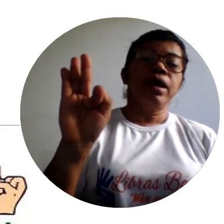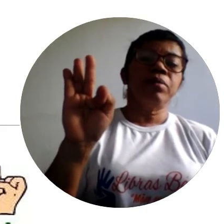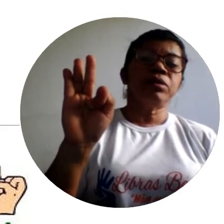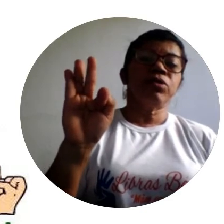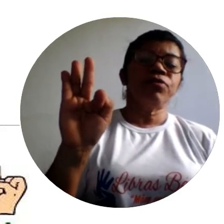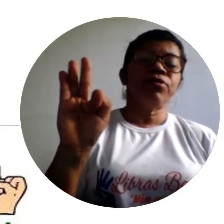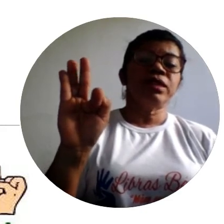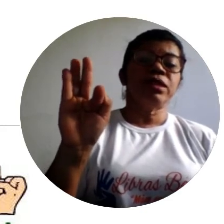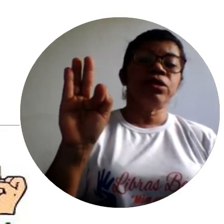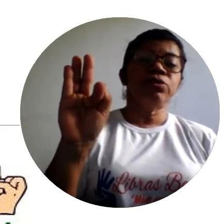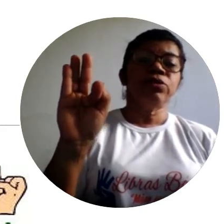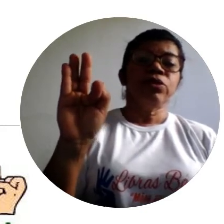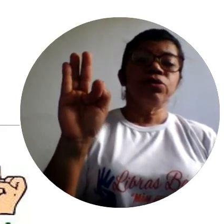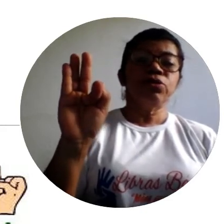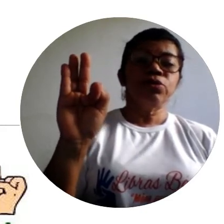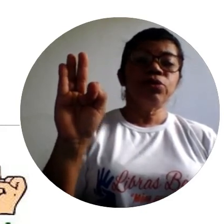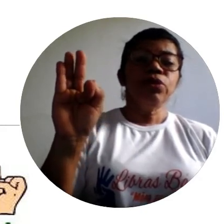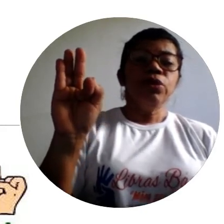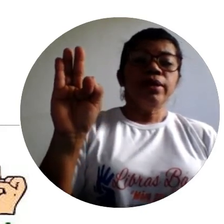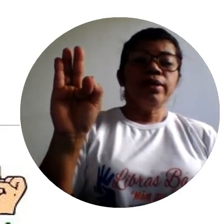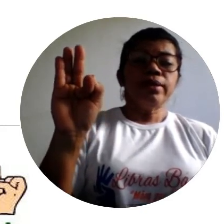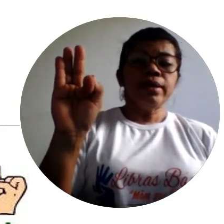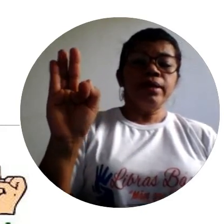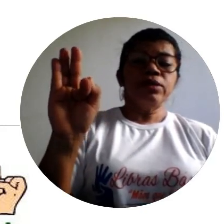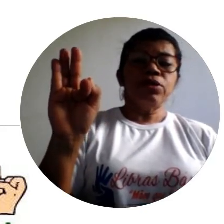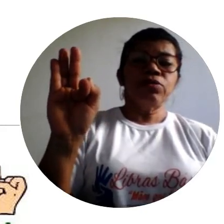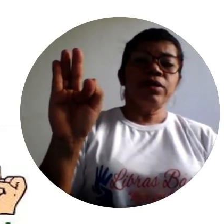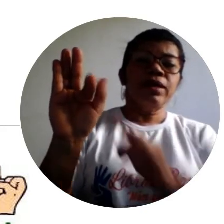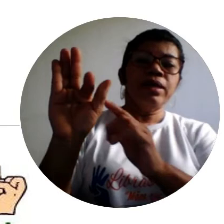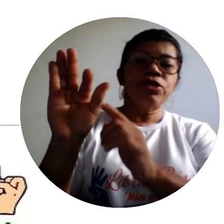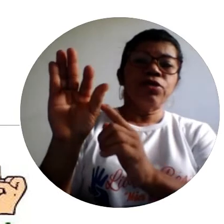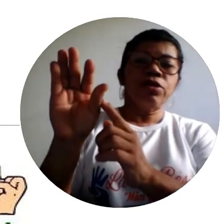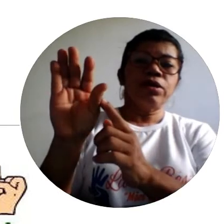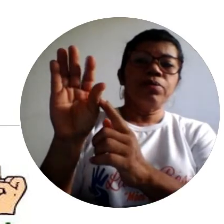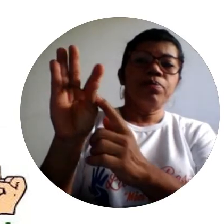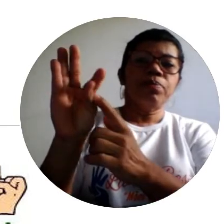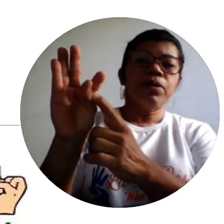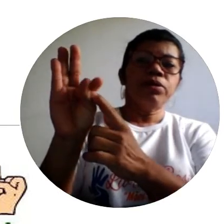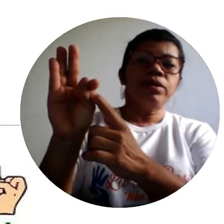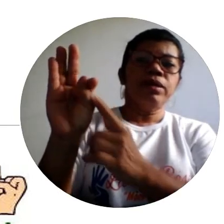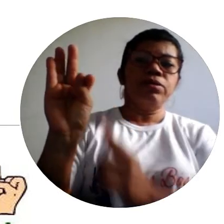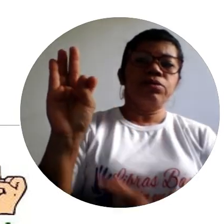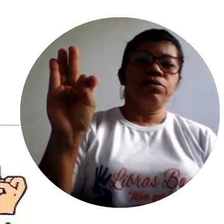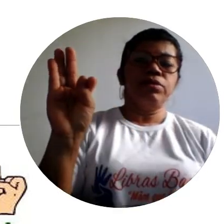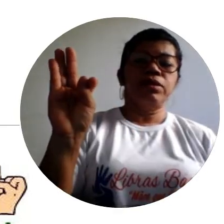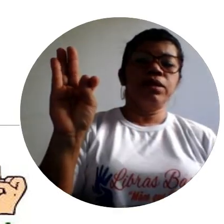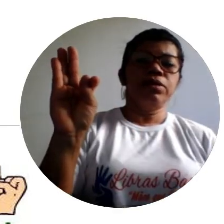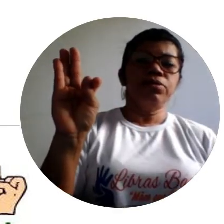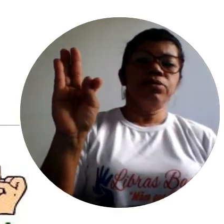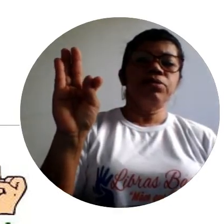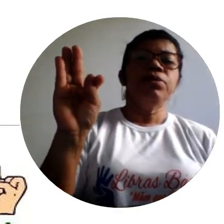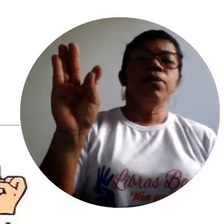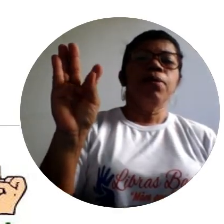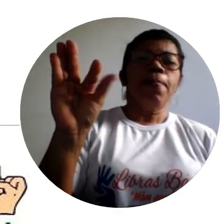tem a mesma configuração do T, só que o T a gente coloca por dentro,